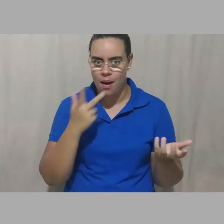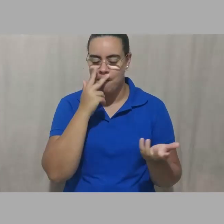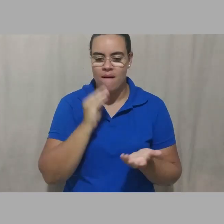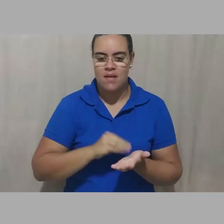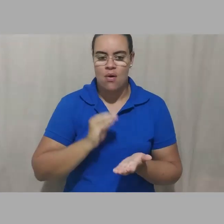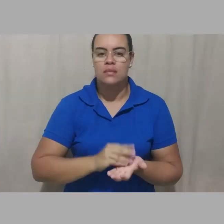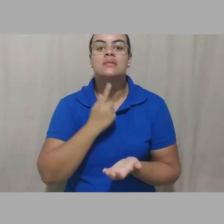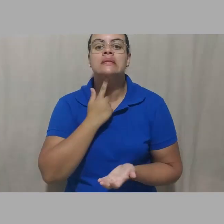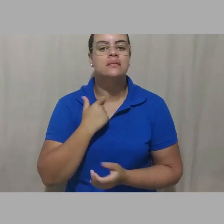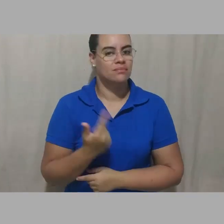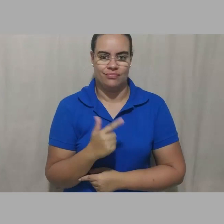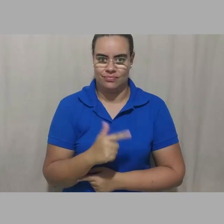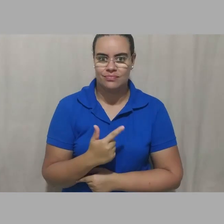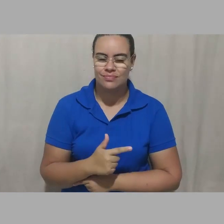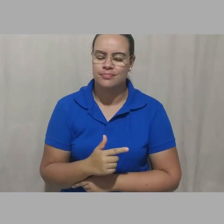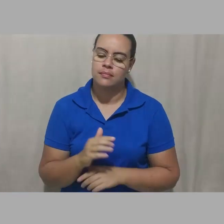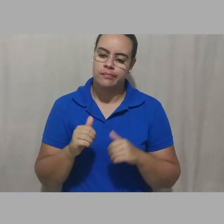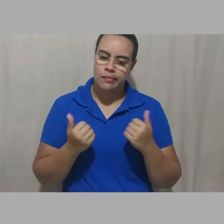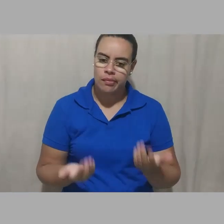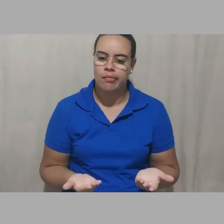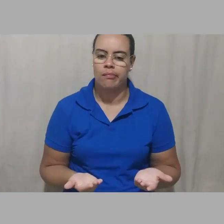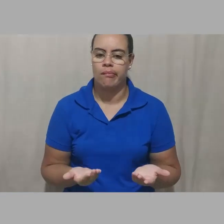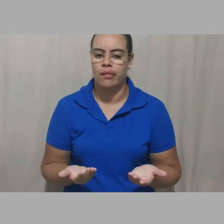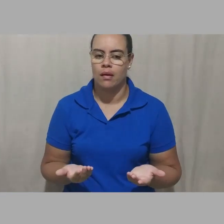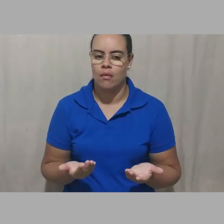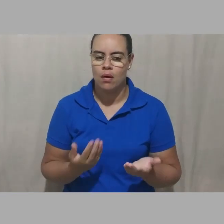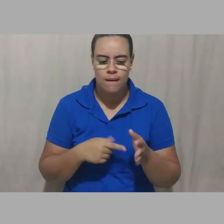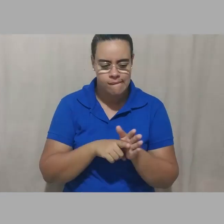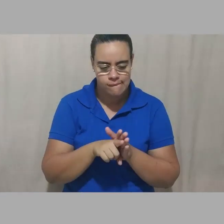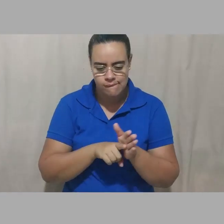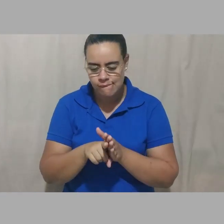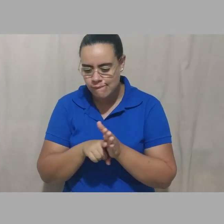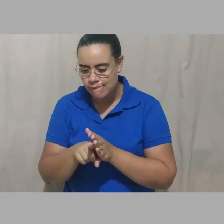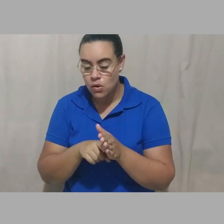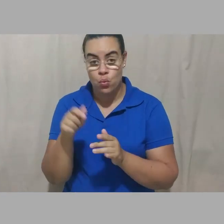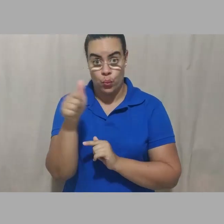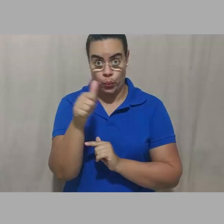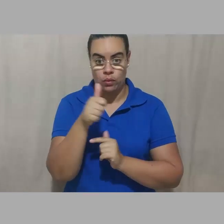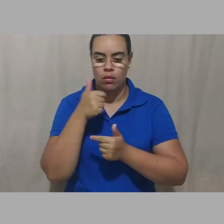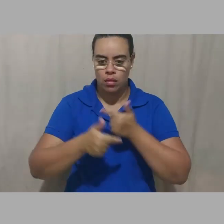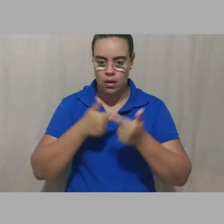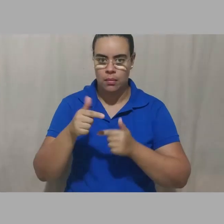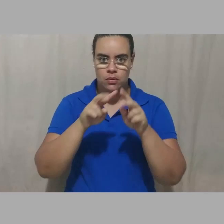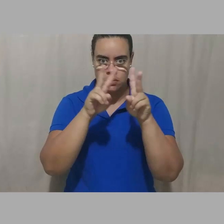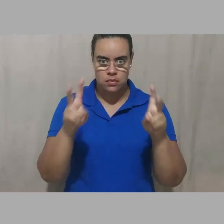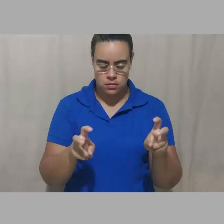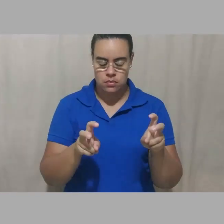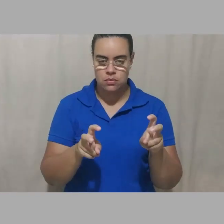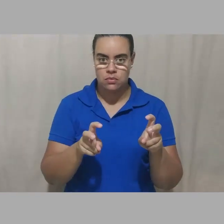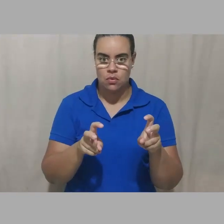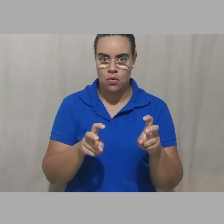de vontade, digamos assim, né? E aí eles apuraram 11 trabalhos sobre